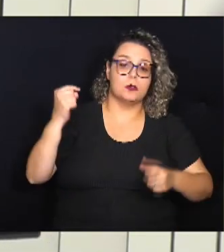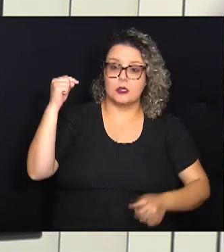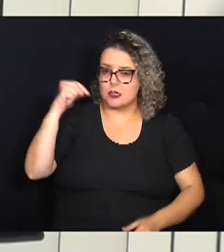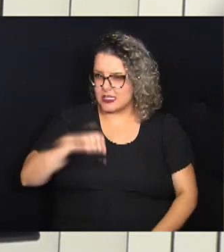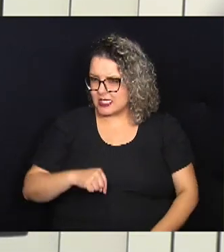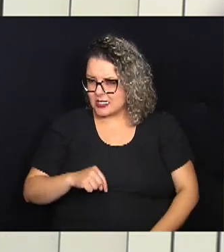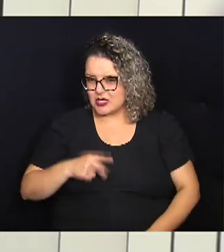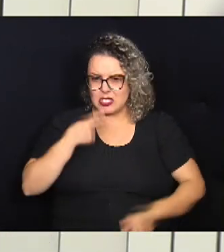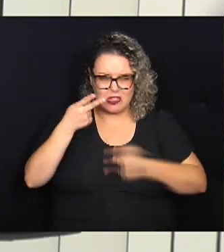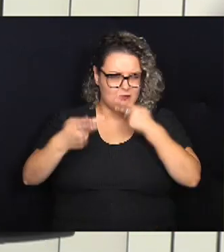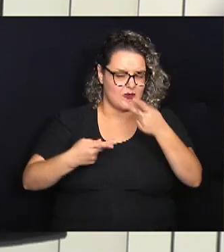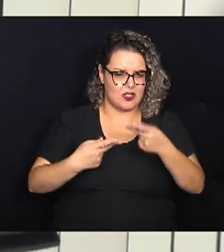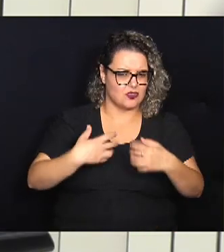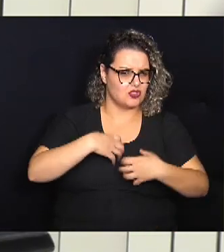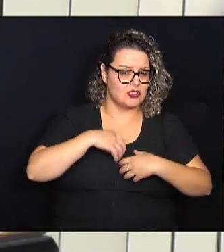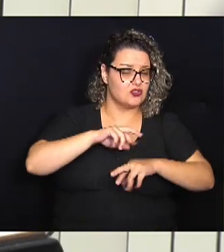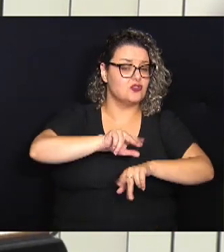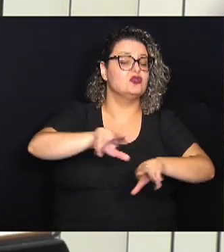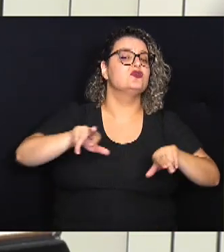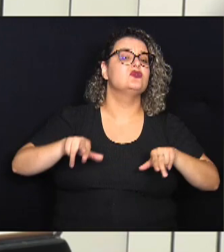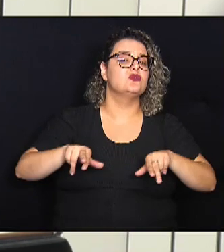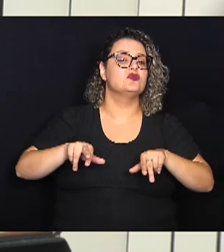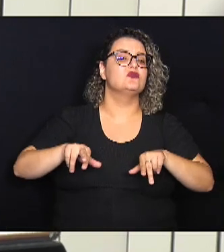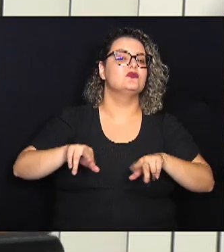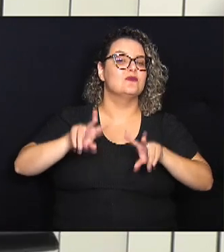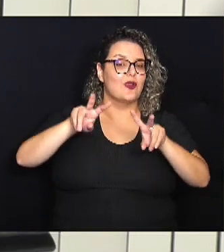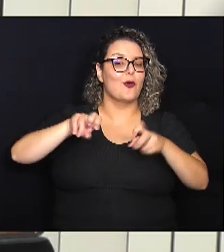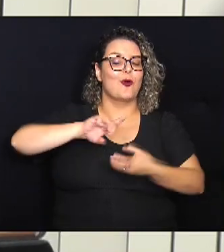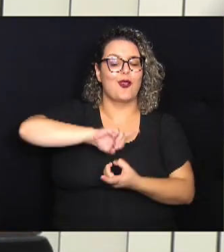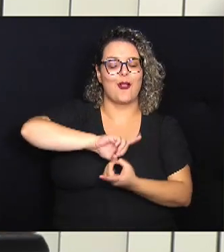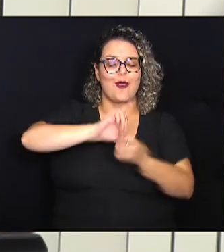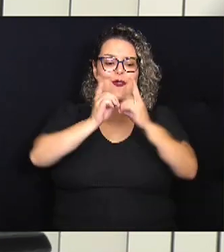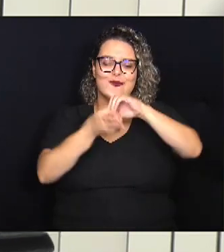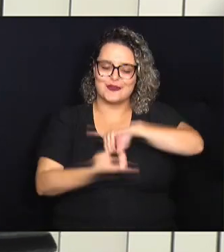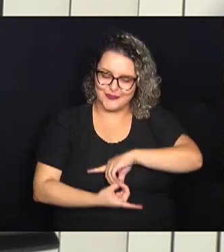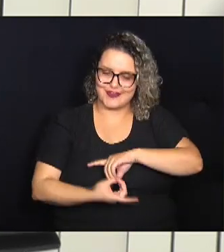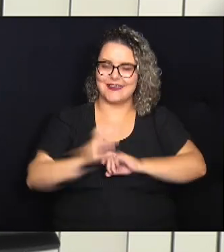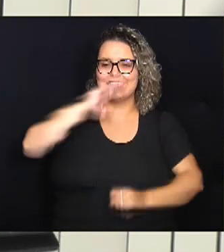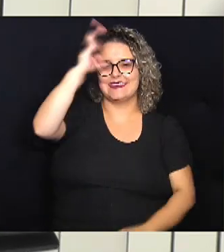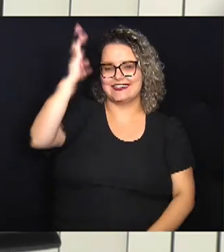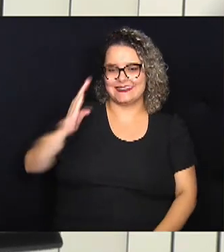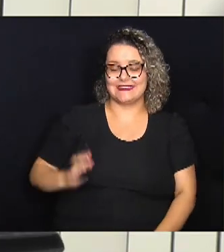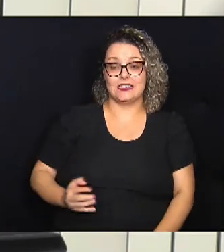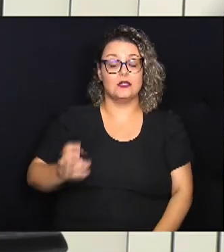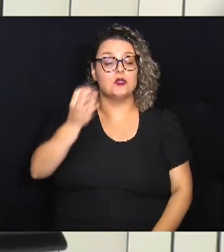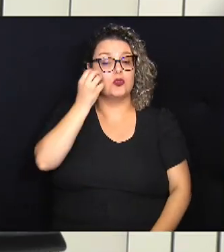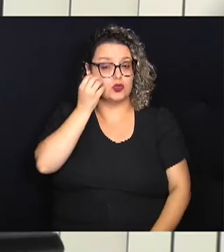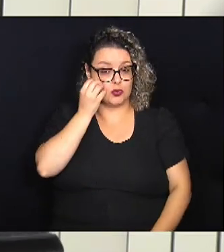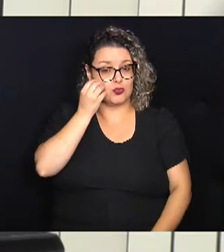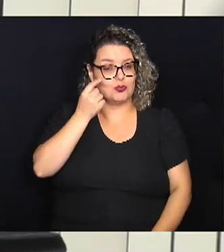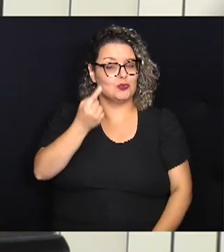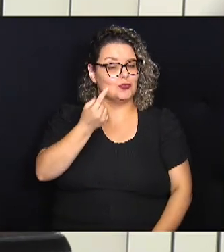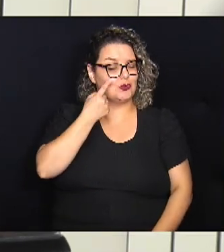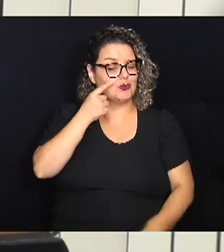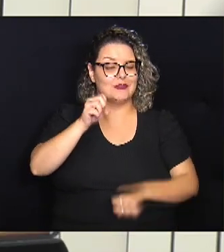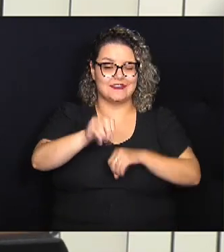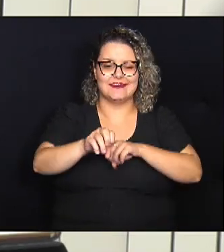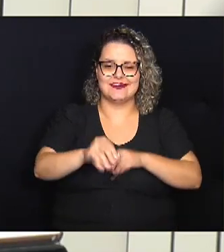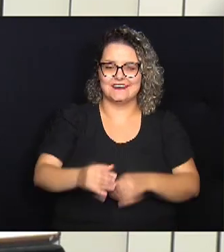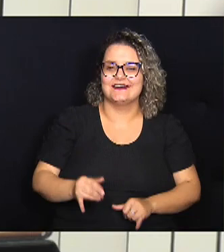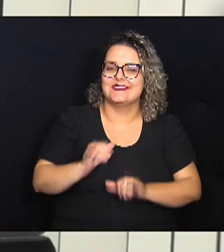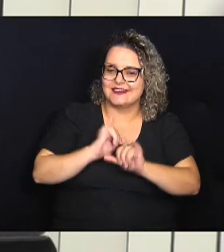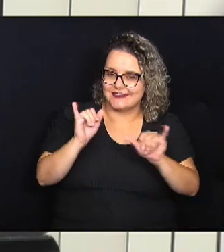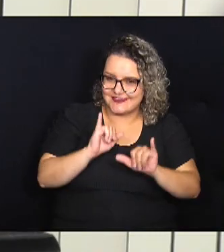falamos de diversas formas. São os dialetos brasileiros. E o André Aranha, no De Olho da Educação, traz agora